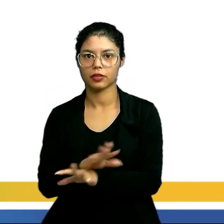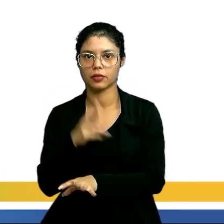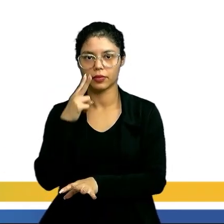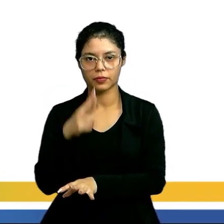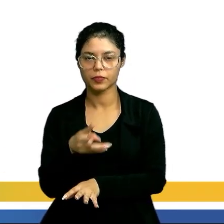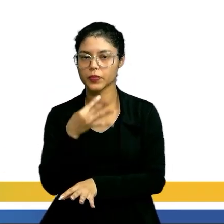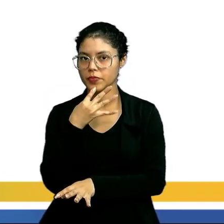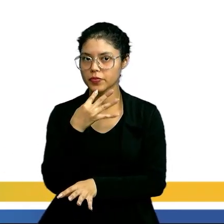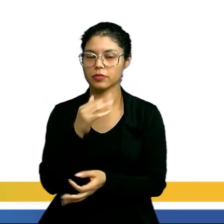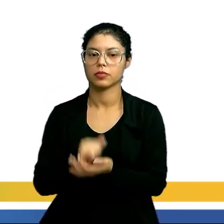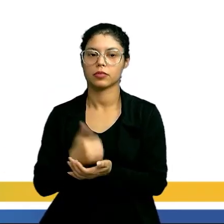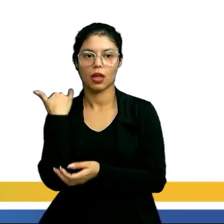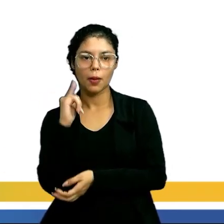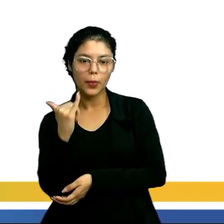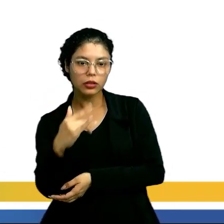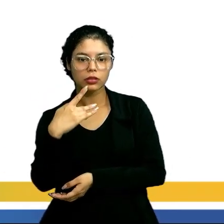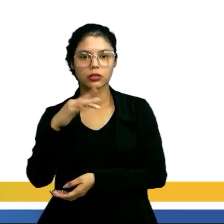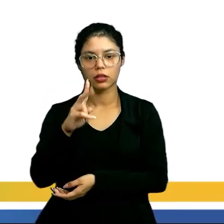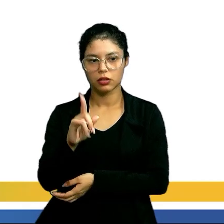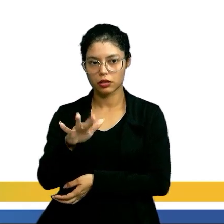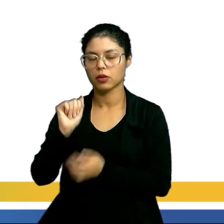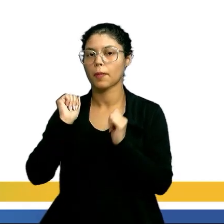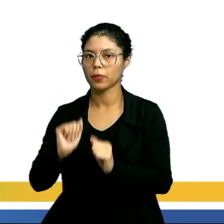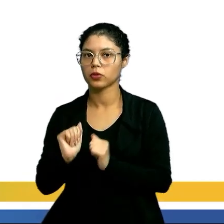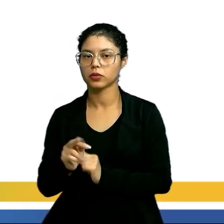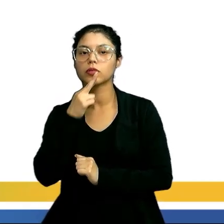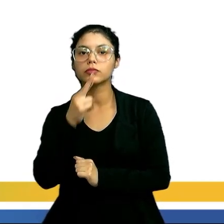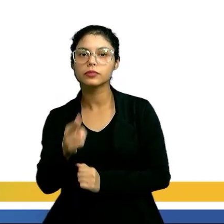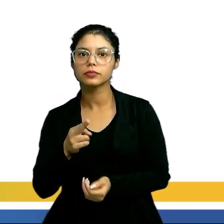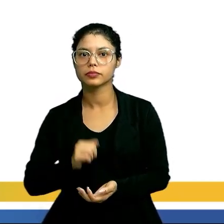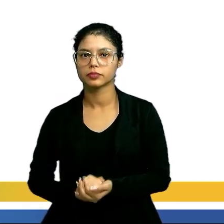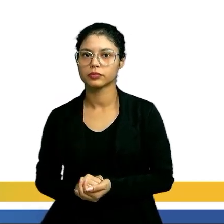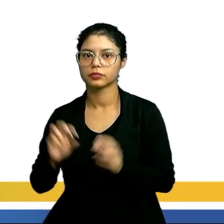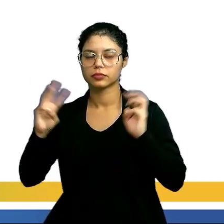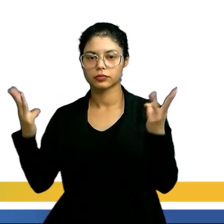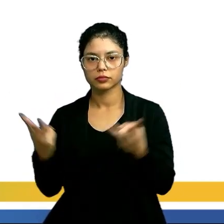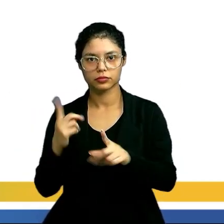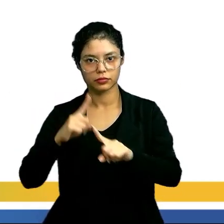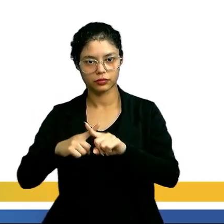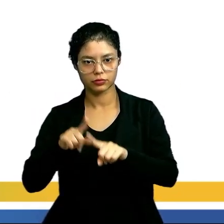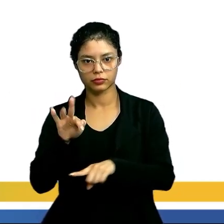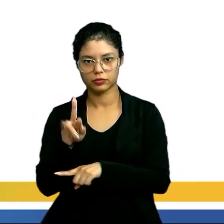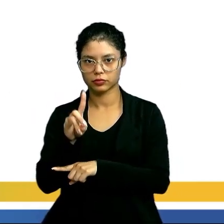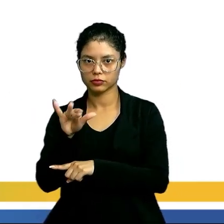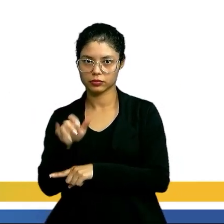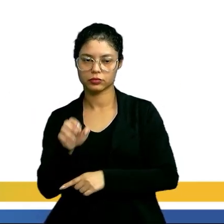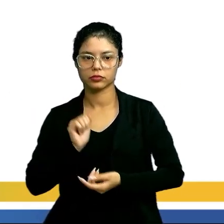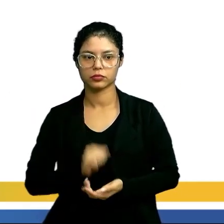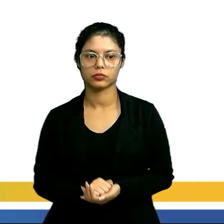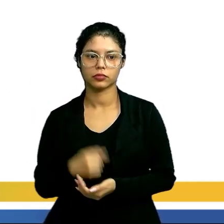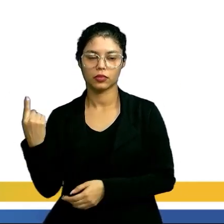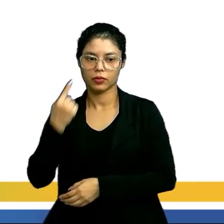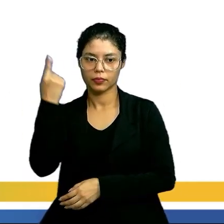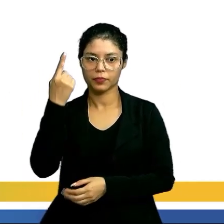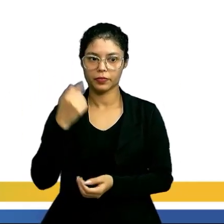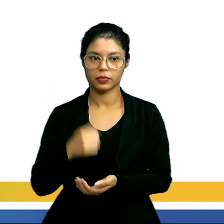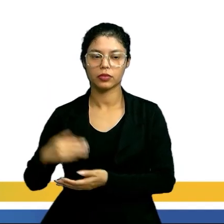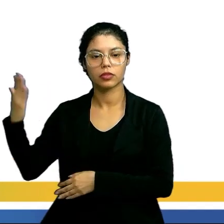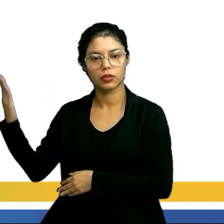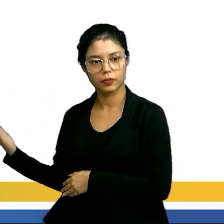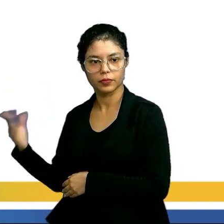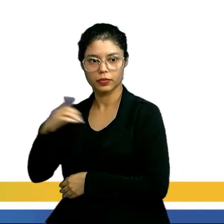Dessa forma, a gente pode observar que, nessa questão, ela vai nos pedir que, de acordo com o texto, durante a aceleração de partículas,